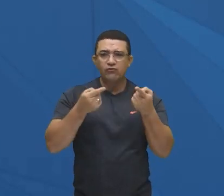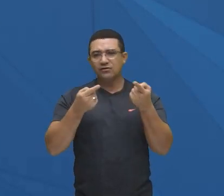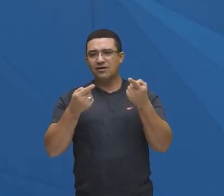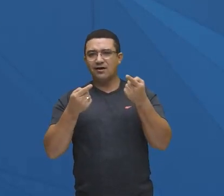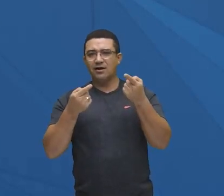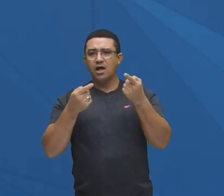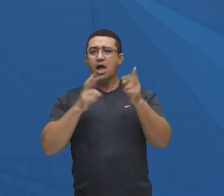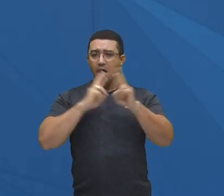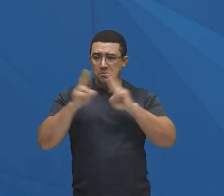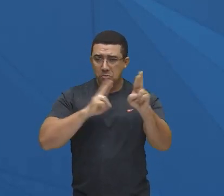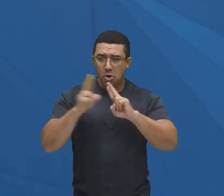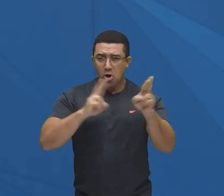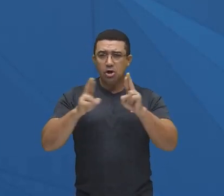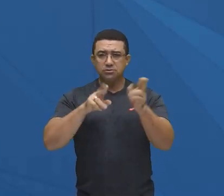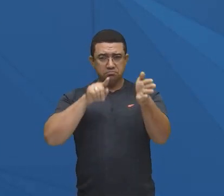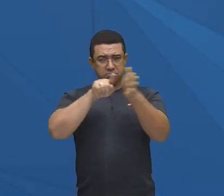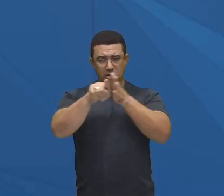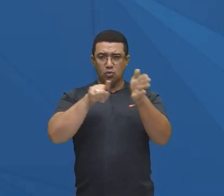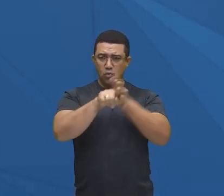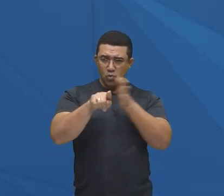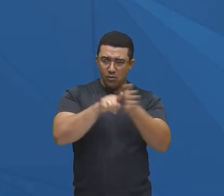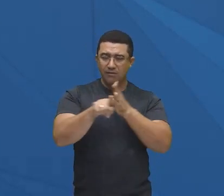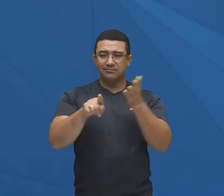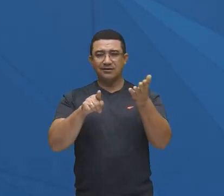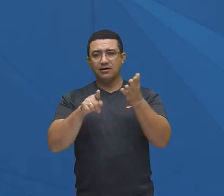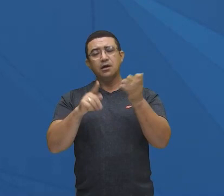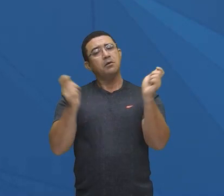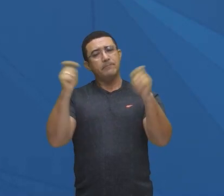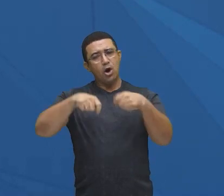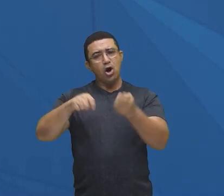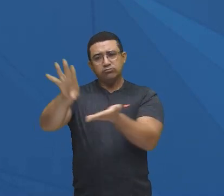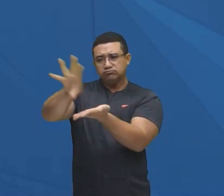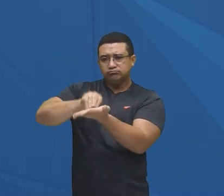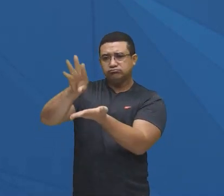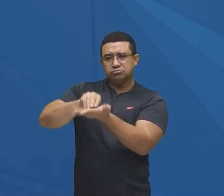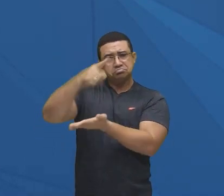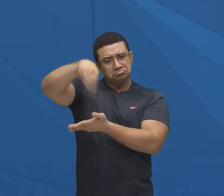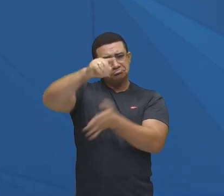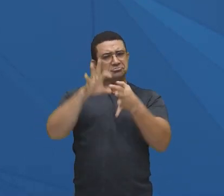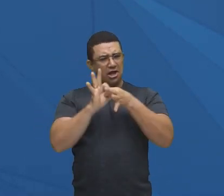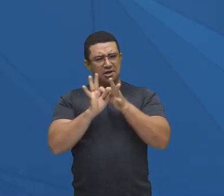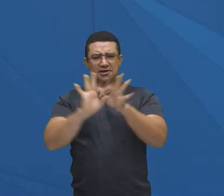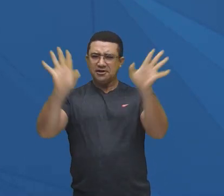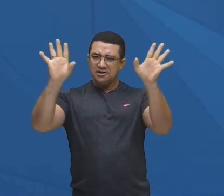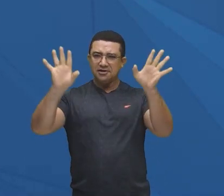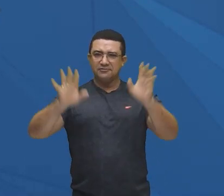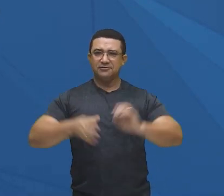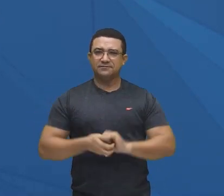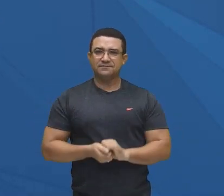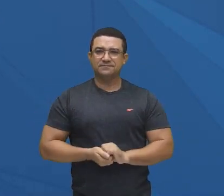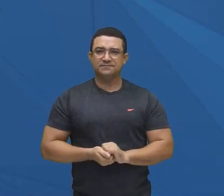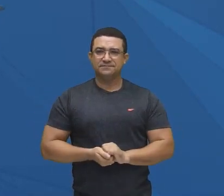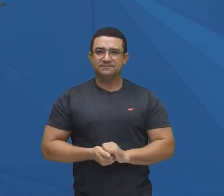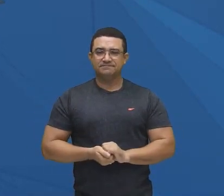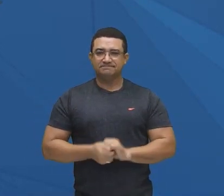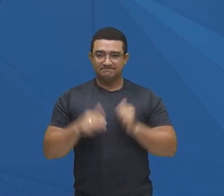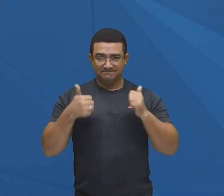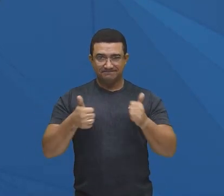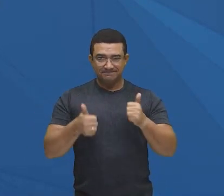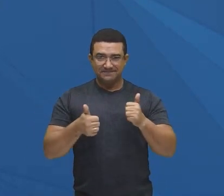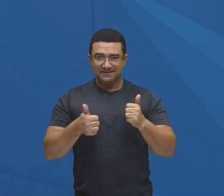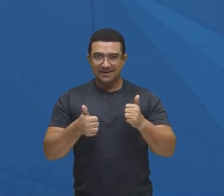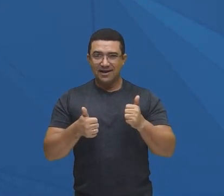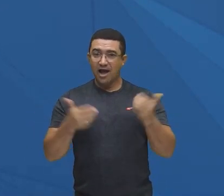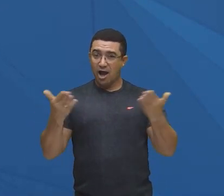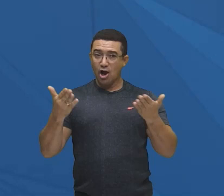as respostas às perguntas, aos questionamentos. Fiquem à vontade para participar, tá bom? Vamos lá? Mais um acordo